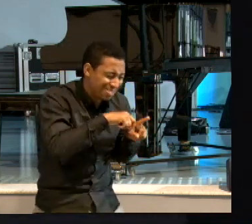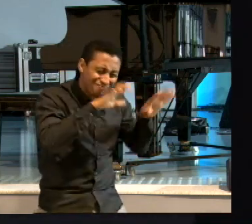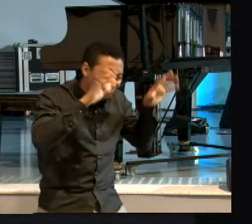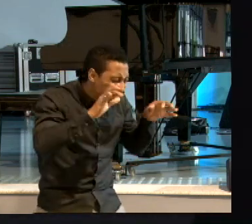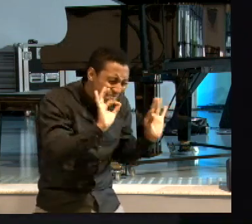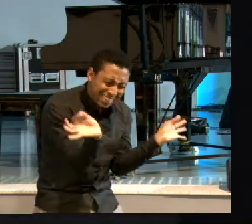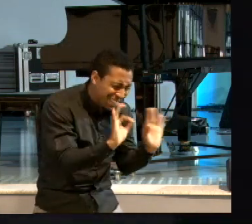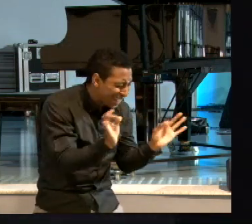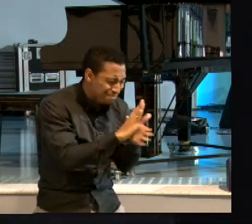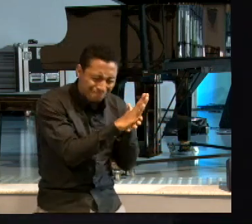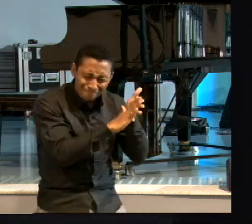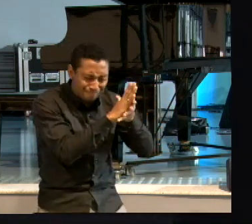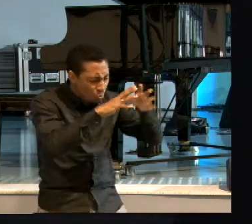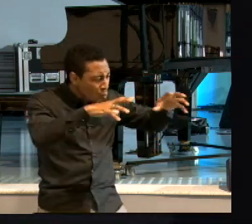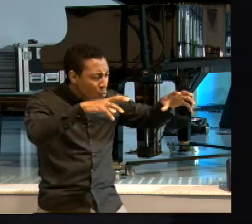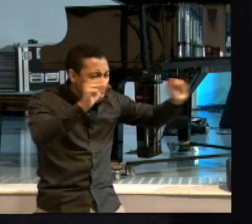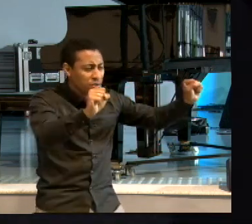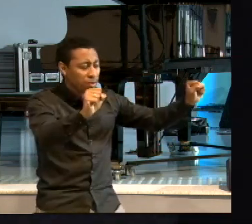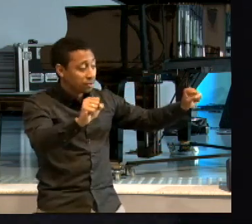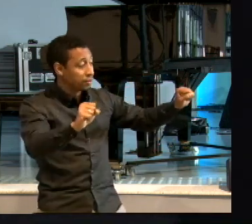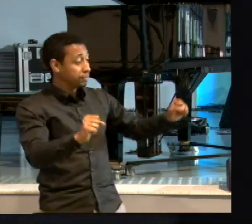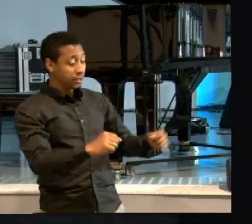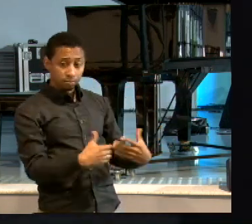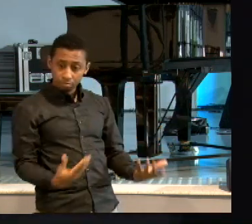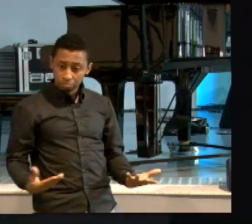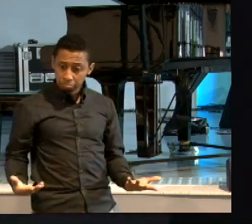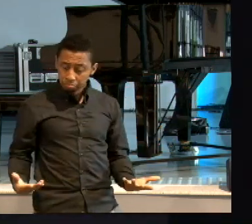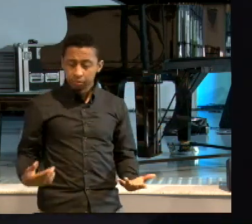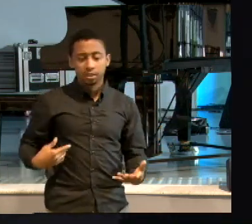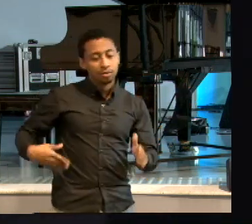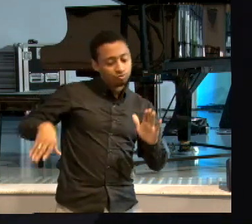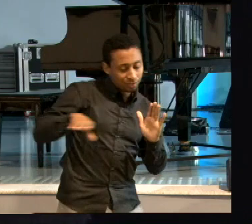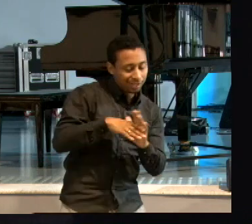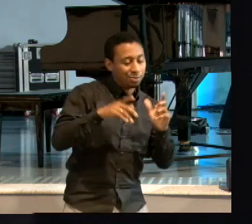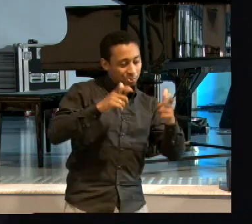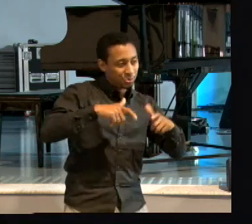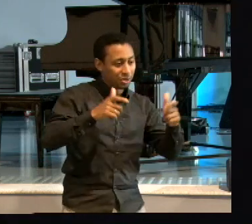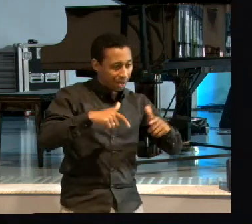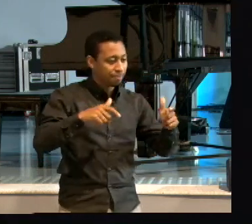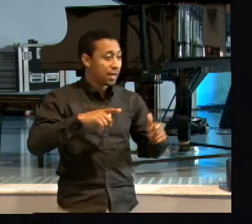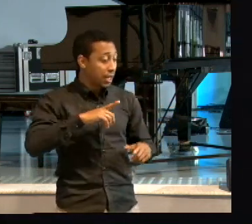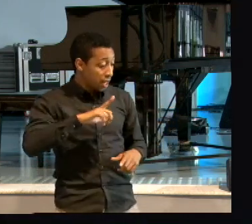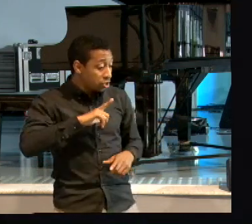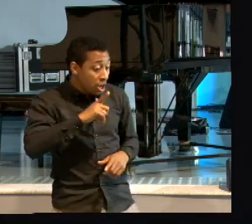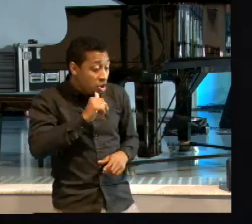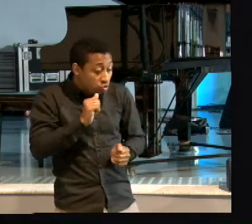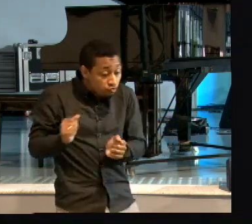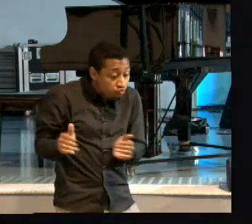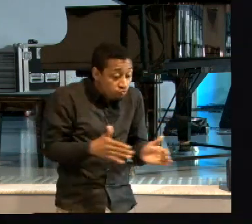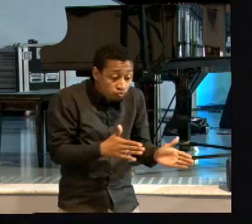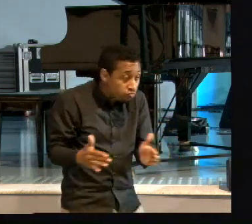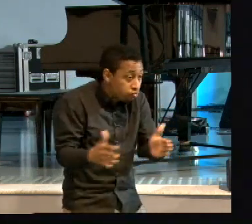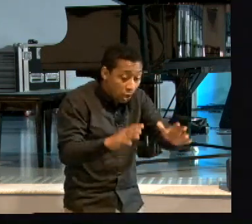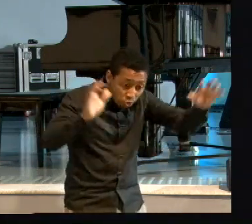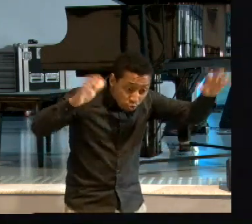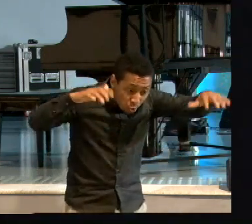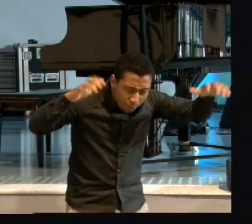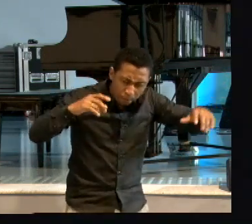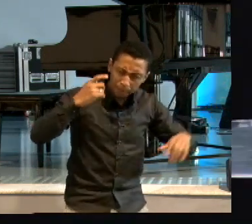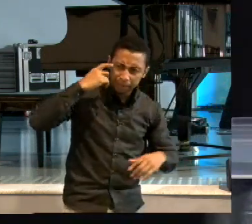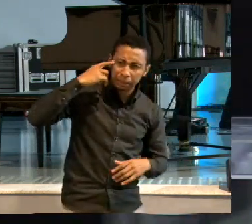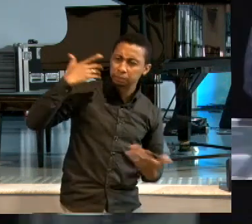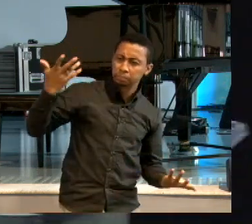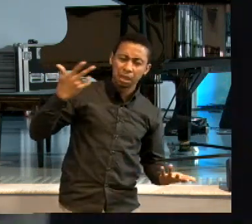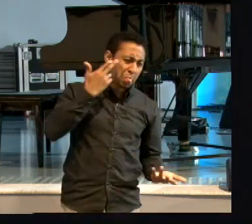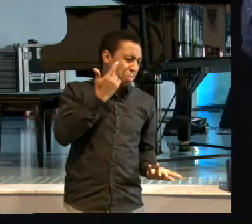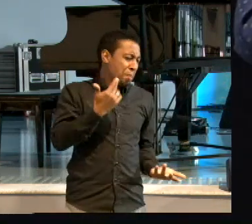tinha acabado de vir de Varanasi para pregar naquele lugar. E Varanasi, o Rio Ganges estava tão cheio por causa da chuva que nós não pudemos entrar. Então eu achei que era época de chuva em todo